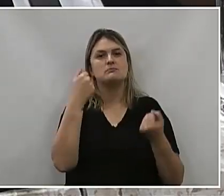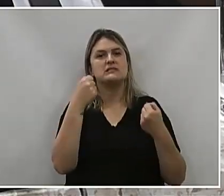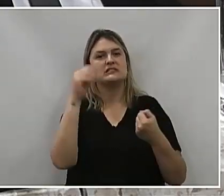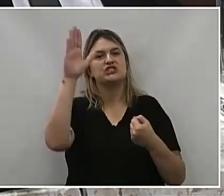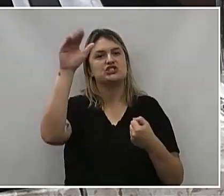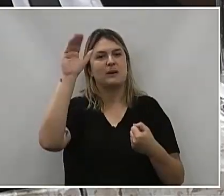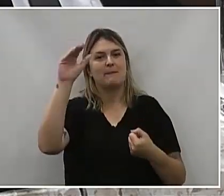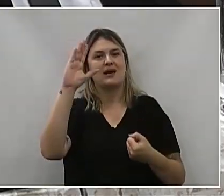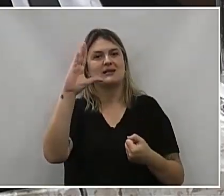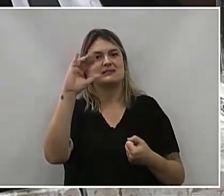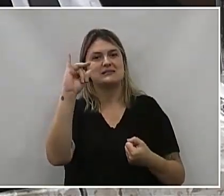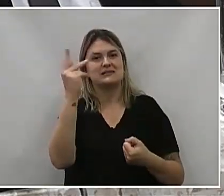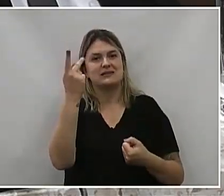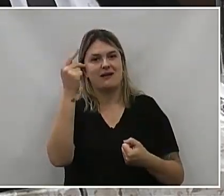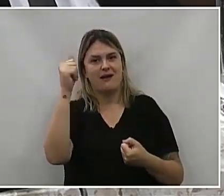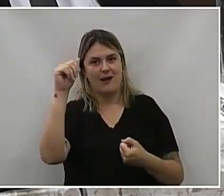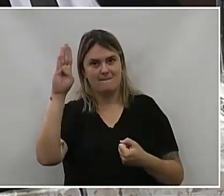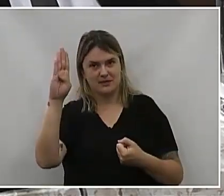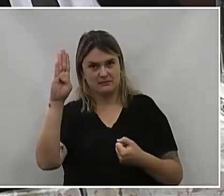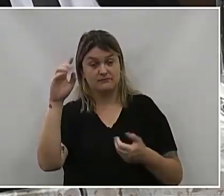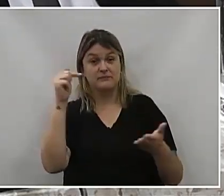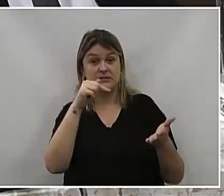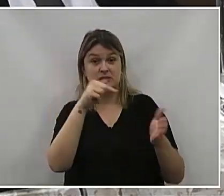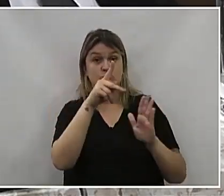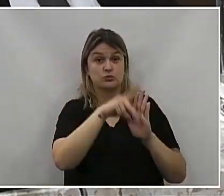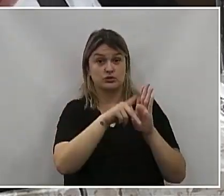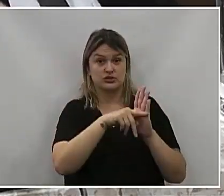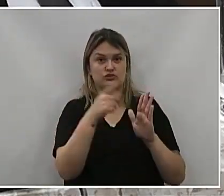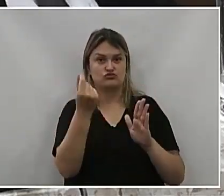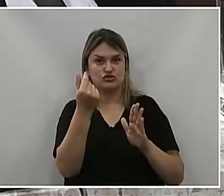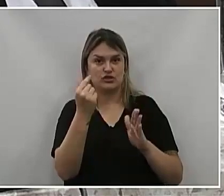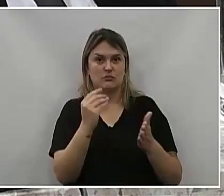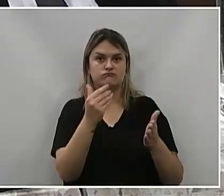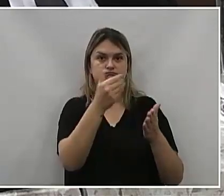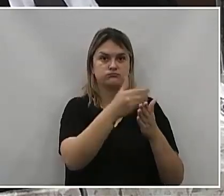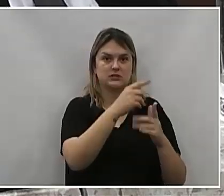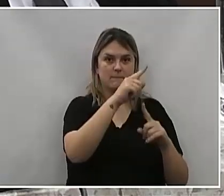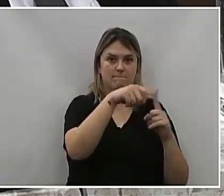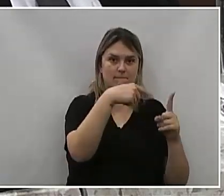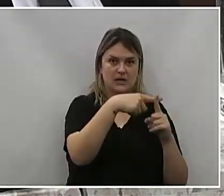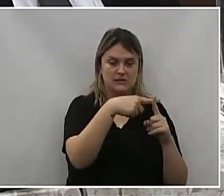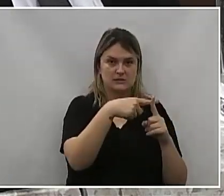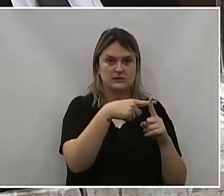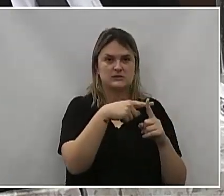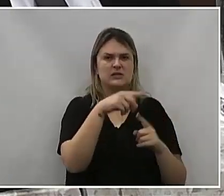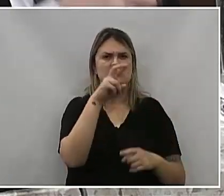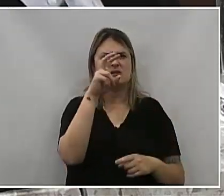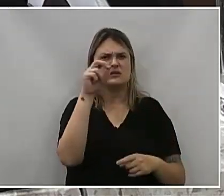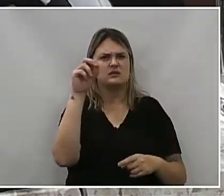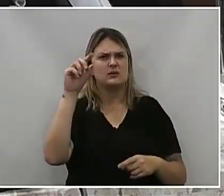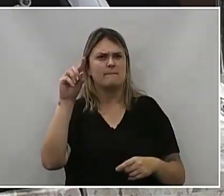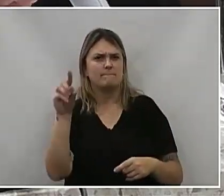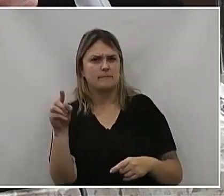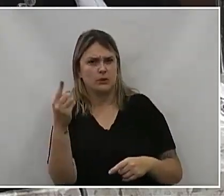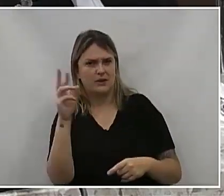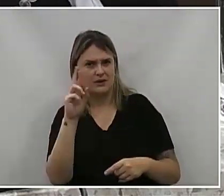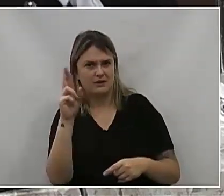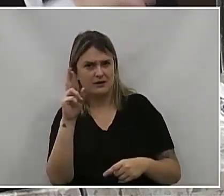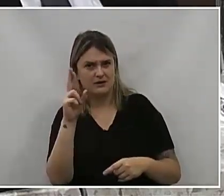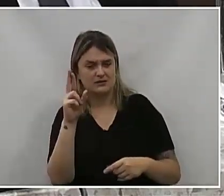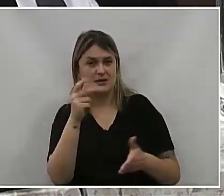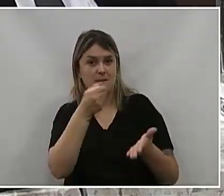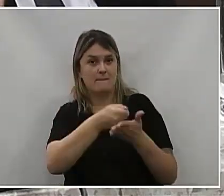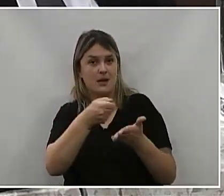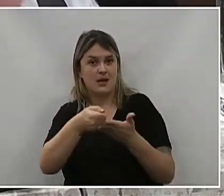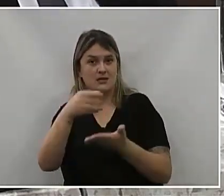pessoal da SEAB aqui. Esse projeto de suplementação é de mais de R$500 mil para a folha